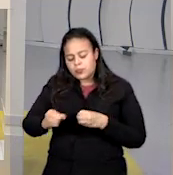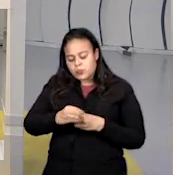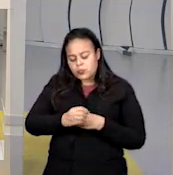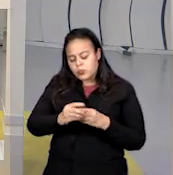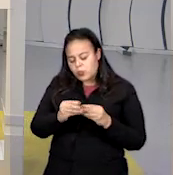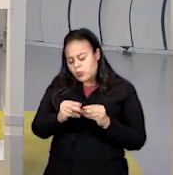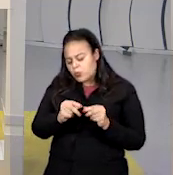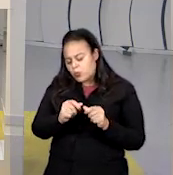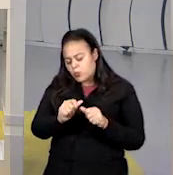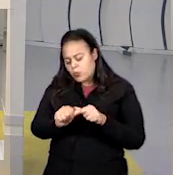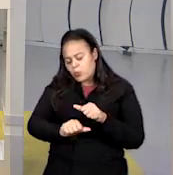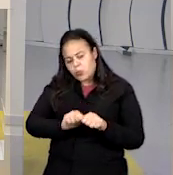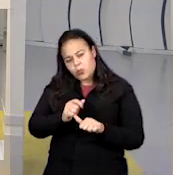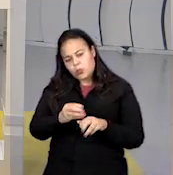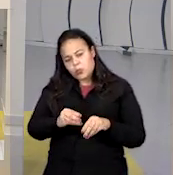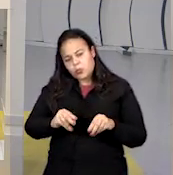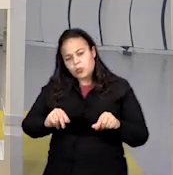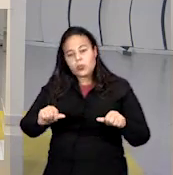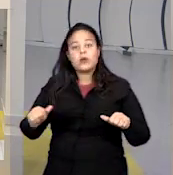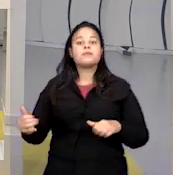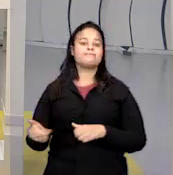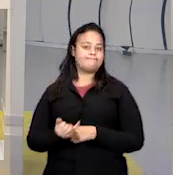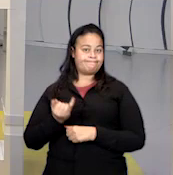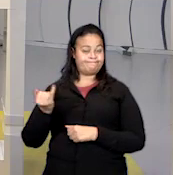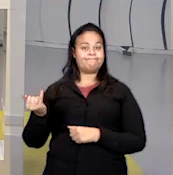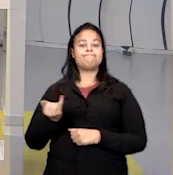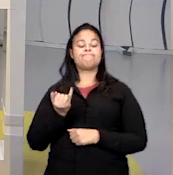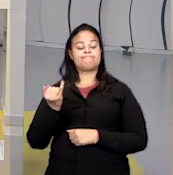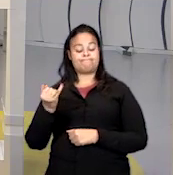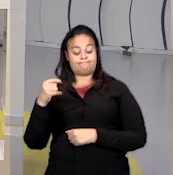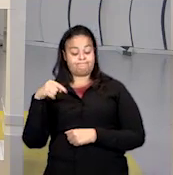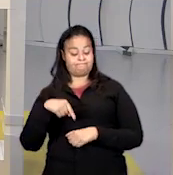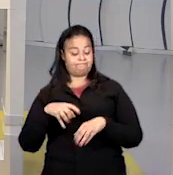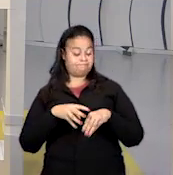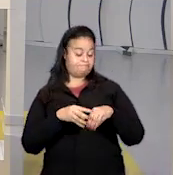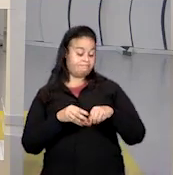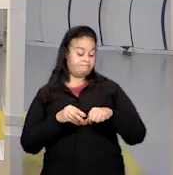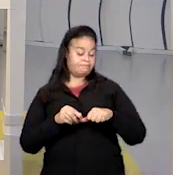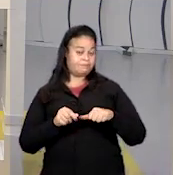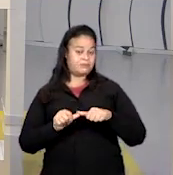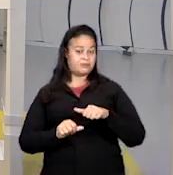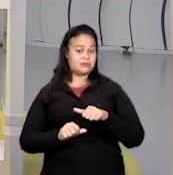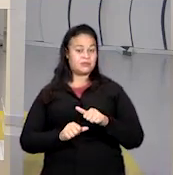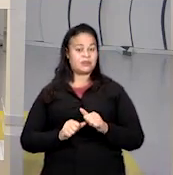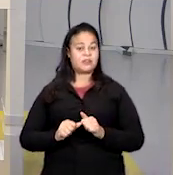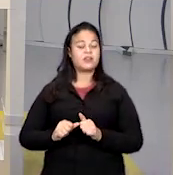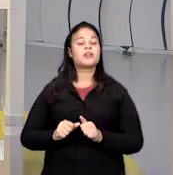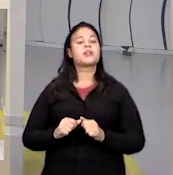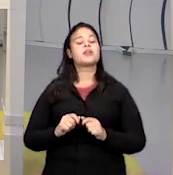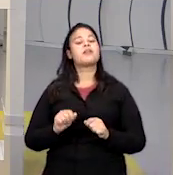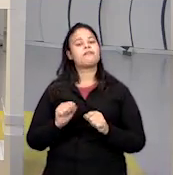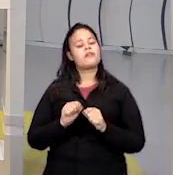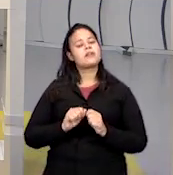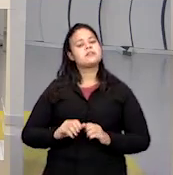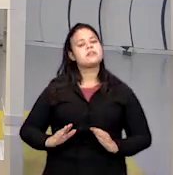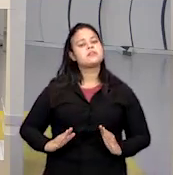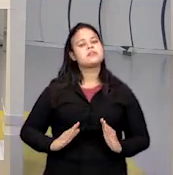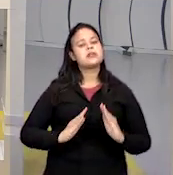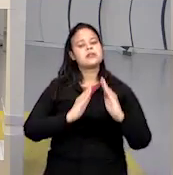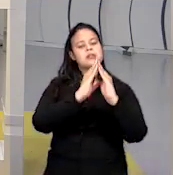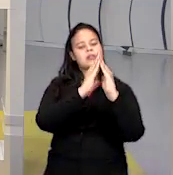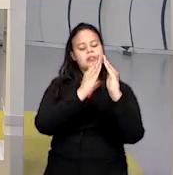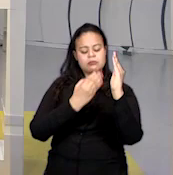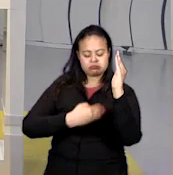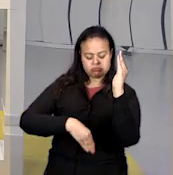solo é muito importante para a gente. É sobre ele, por exemplo, que a gente constrói as nossas edificações.